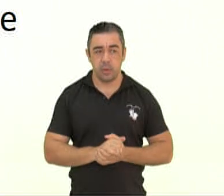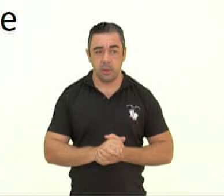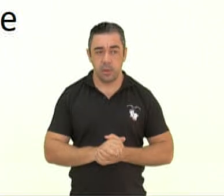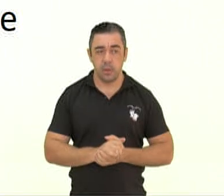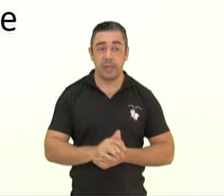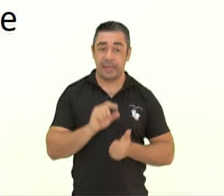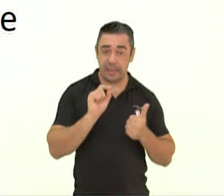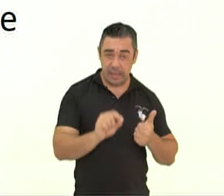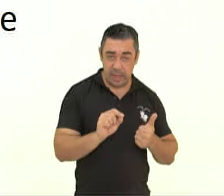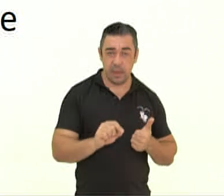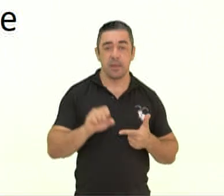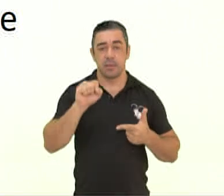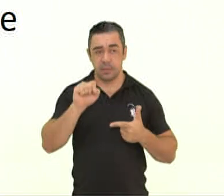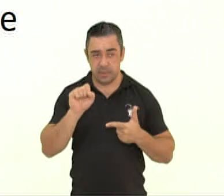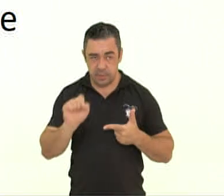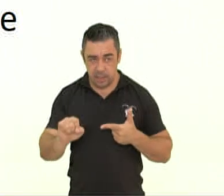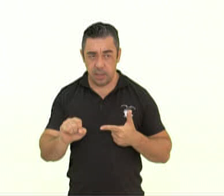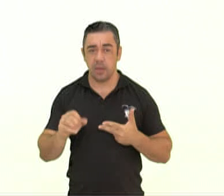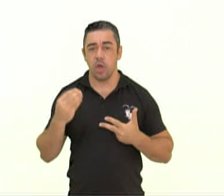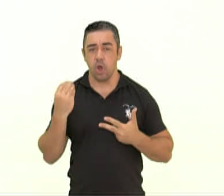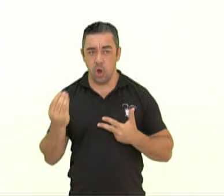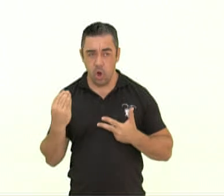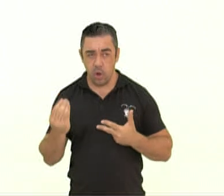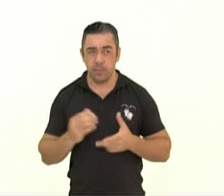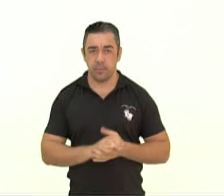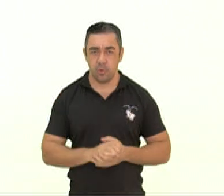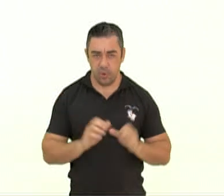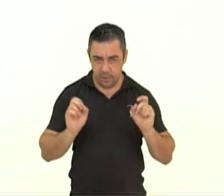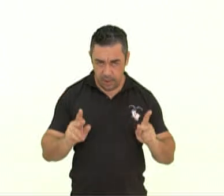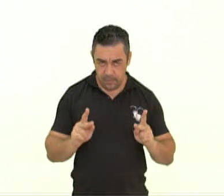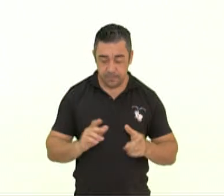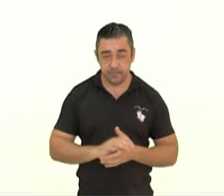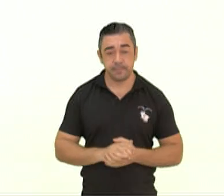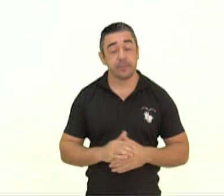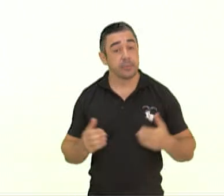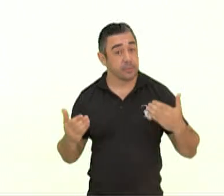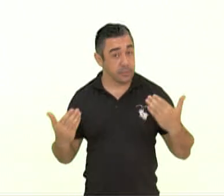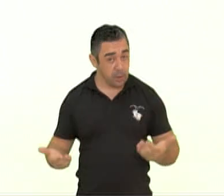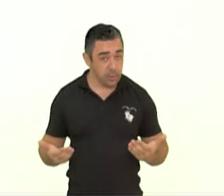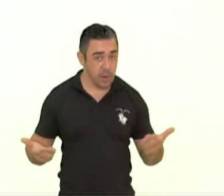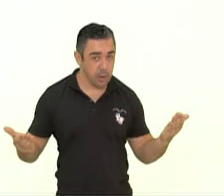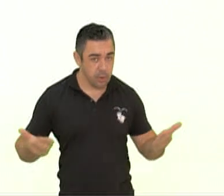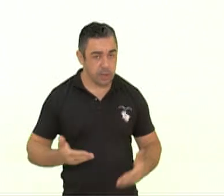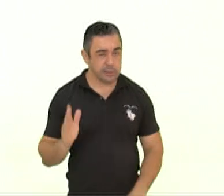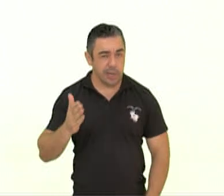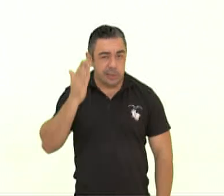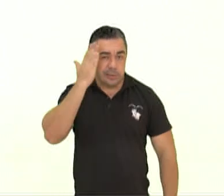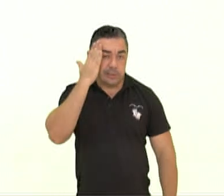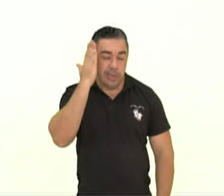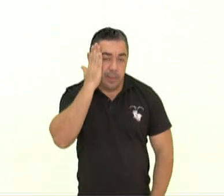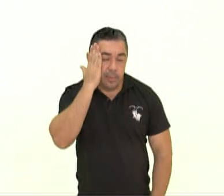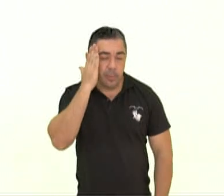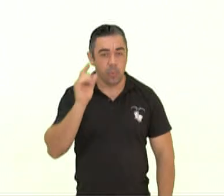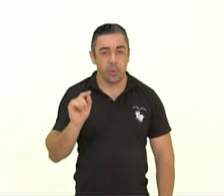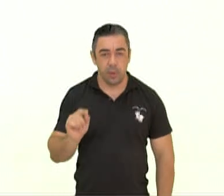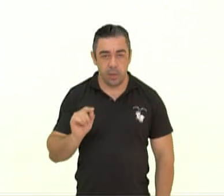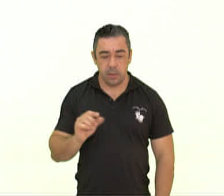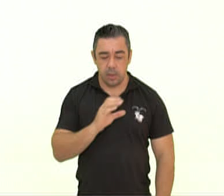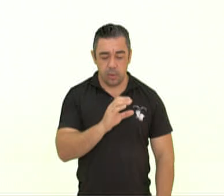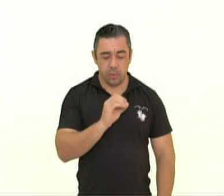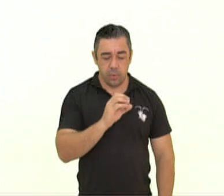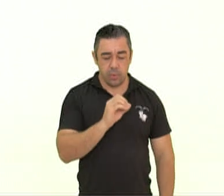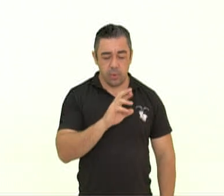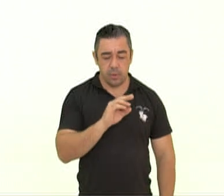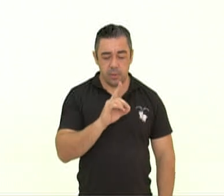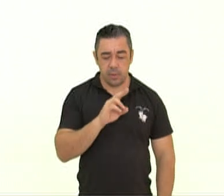conjunções que, se, como, ok? Bom, então já sabemos agora o que é